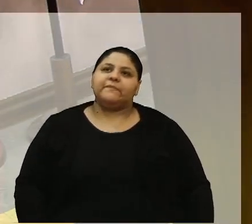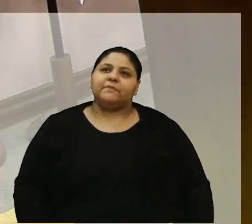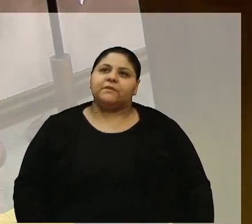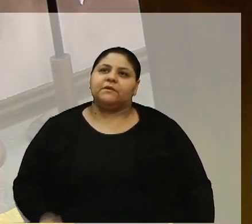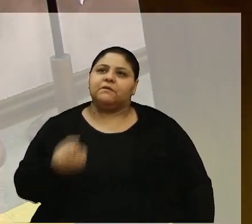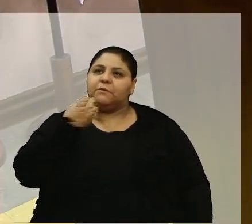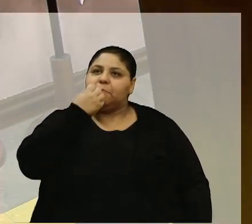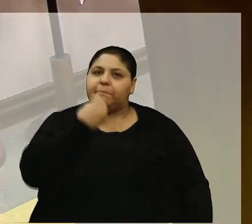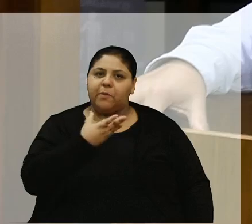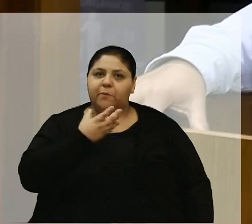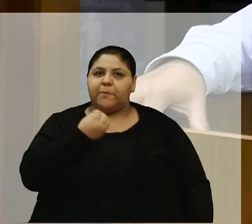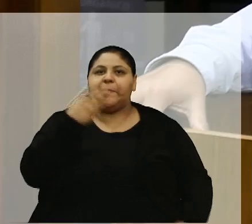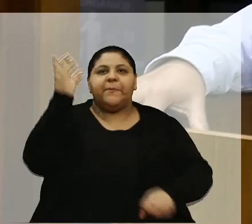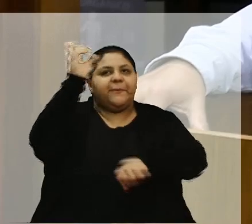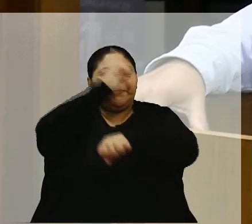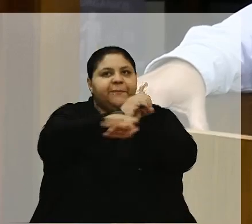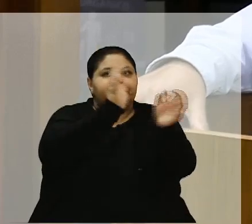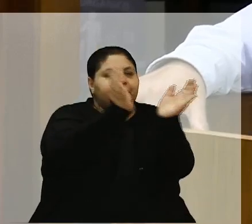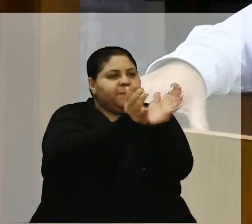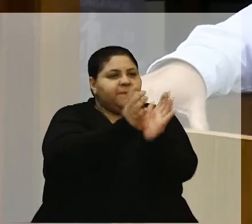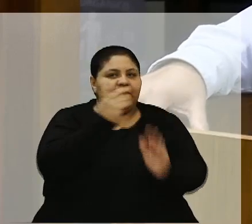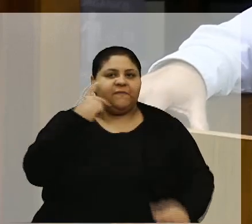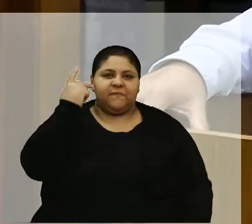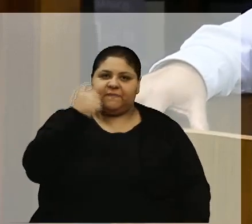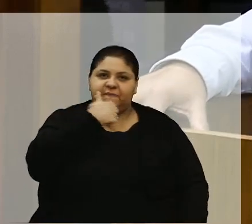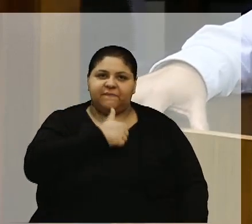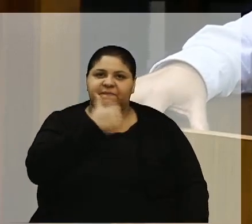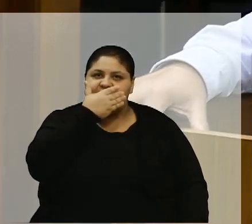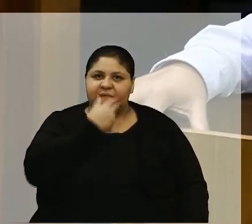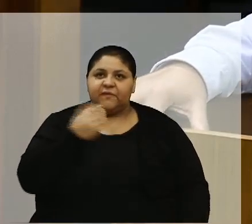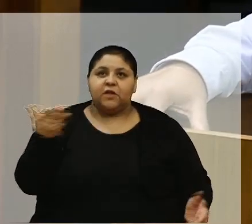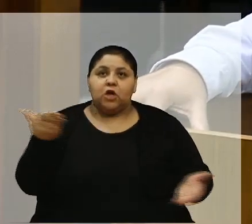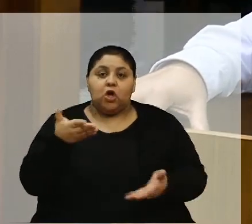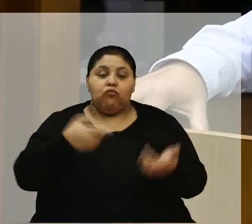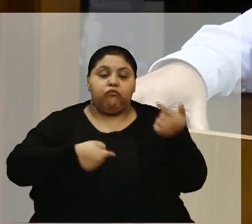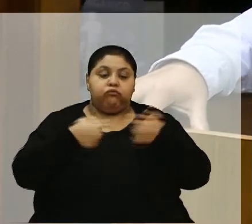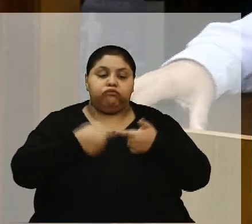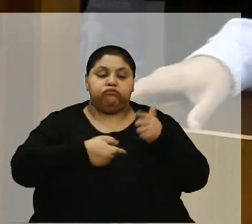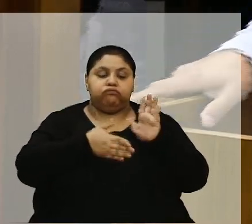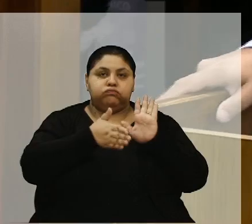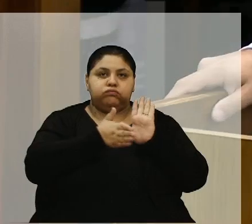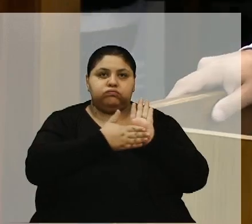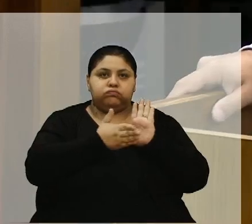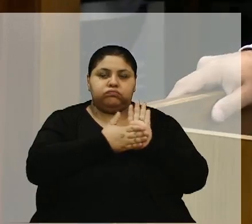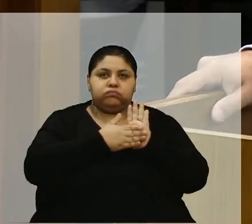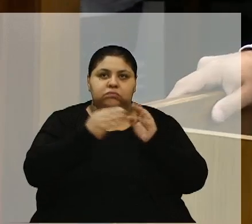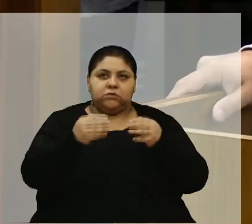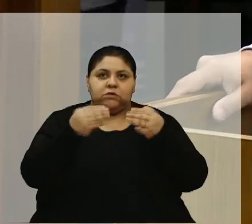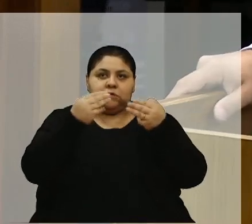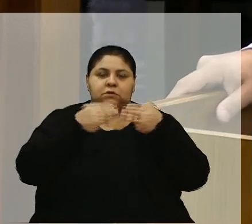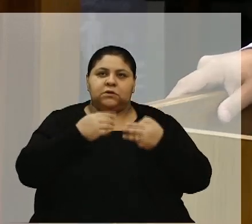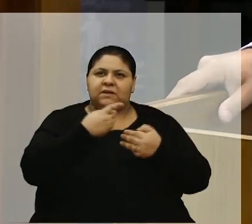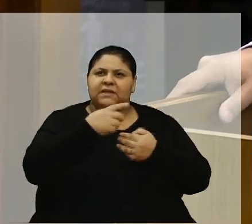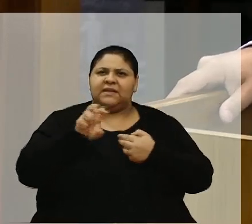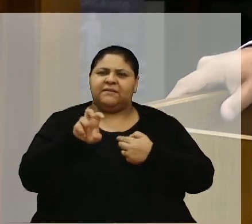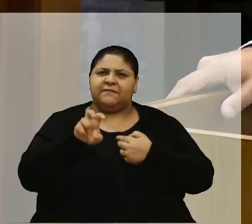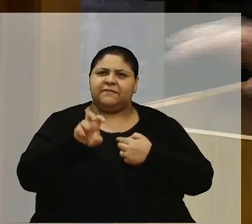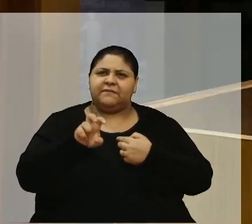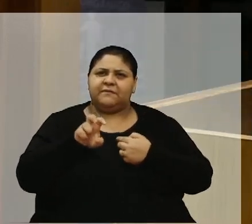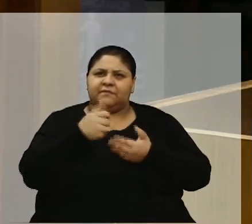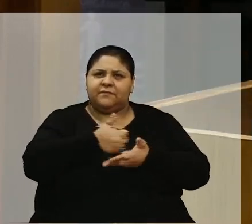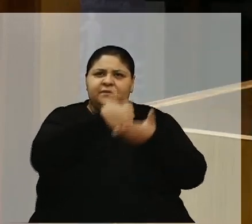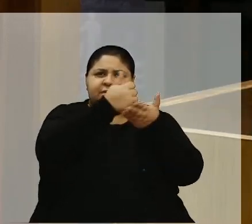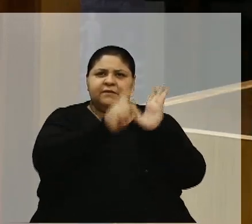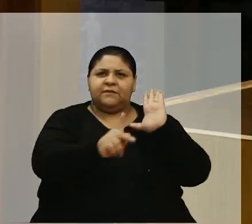Bom dia, colegas vereadores e vereadoras. Estamos discutindo uma proposta de moção 15, né? De apoio a